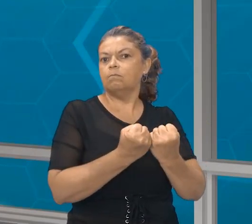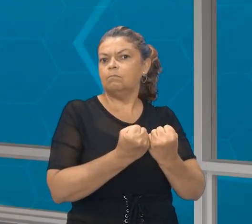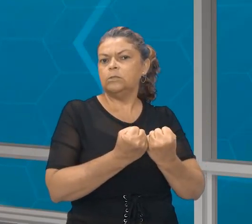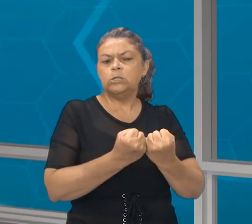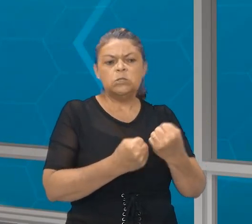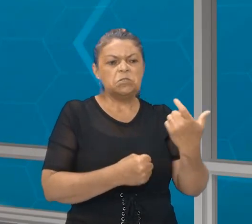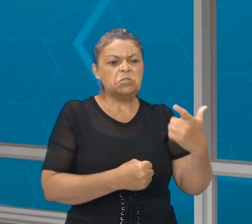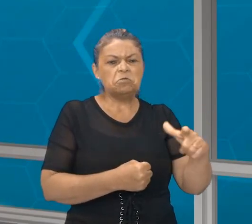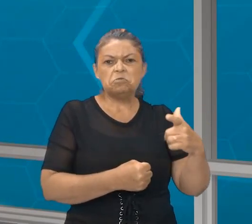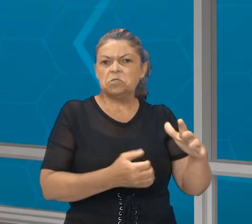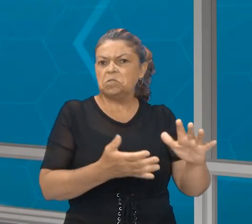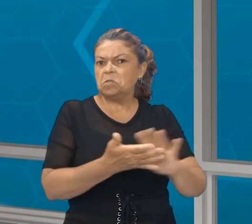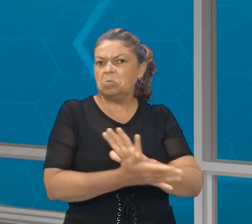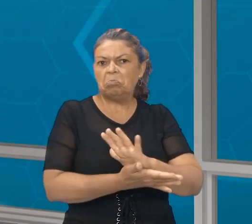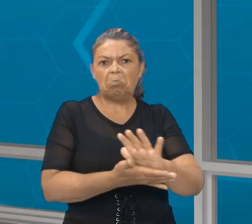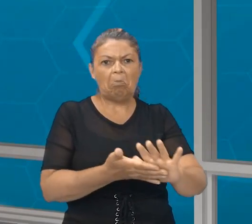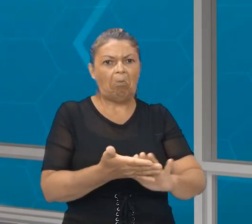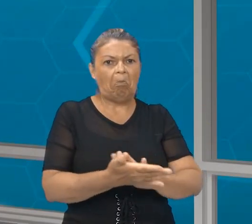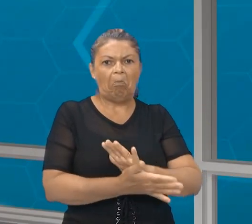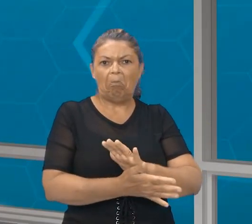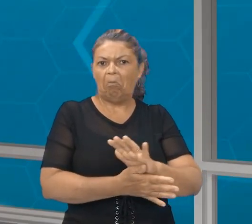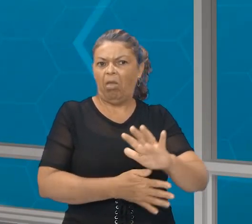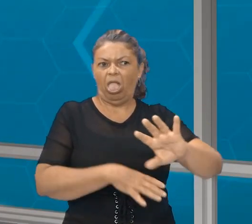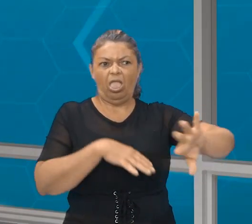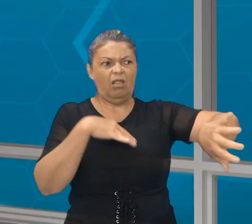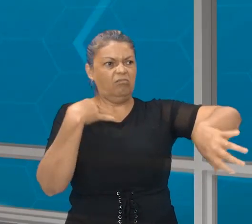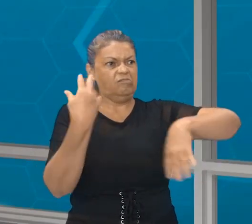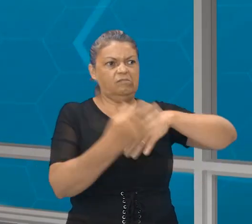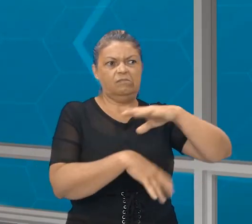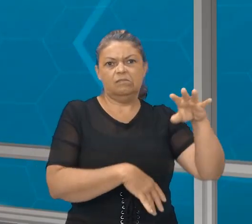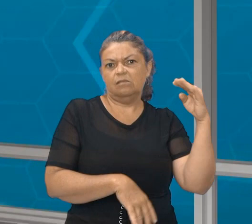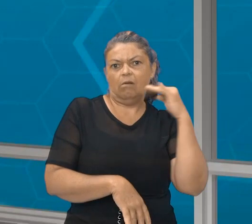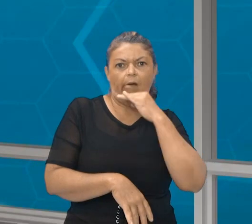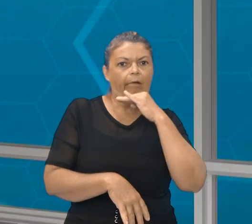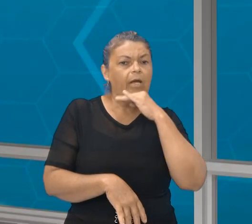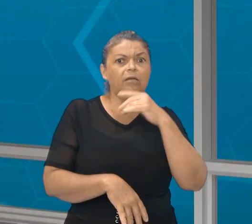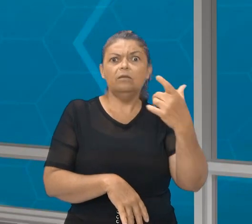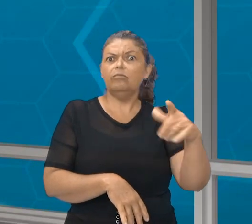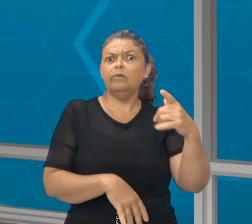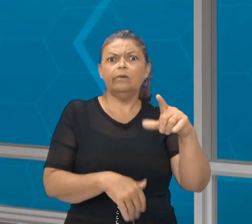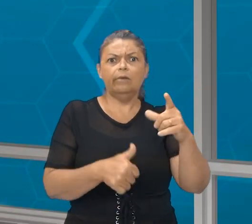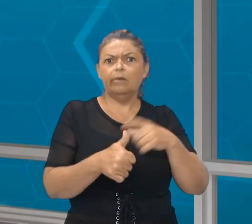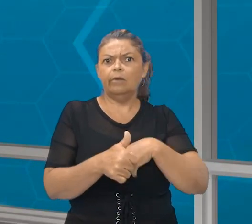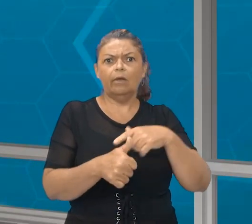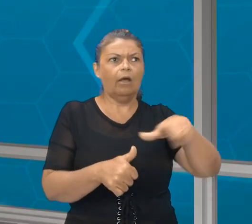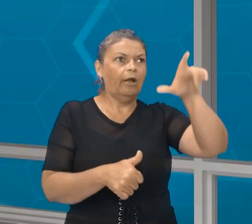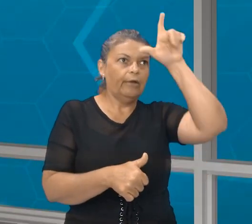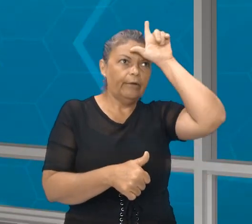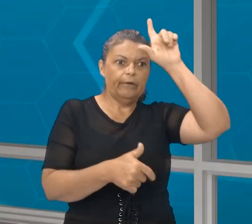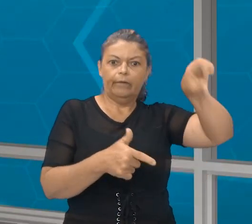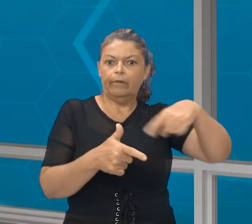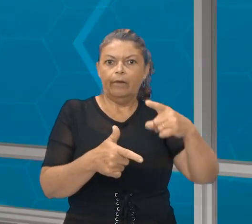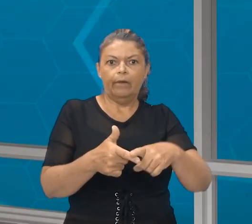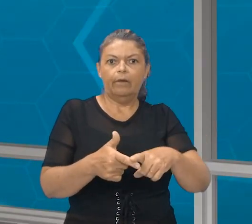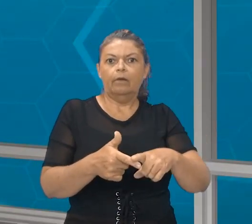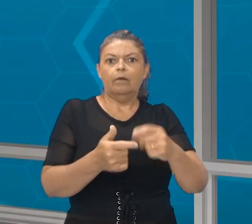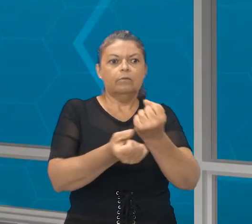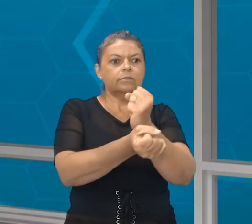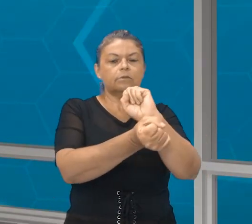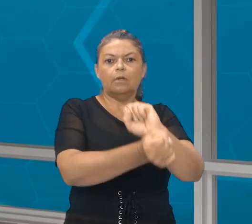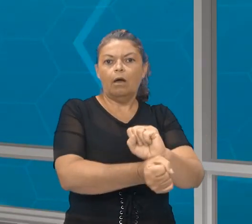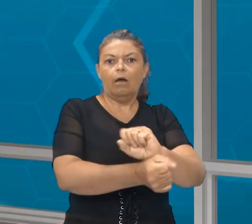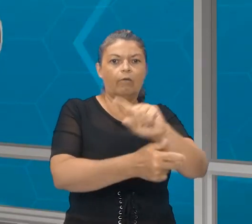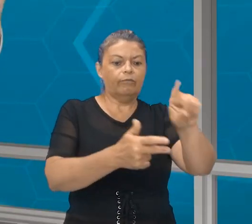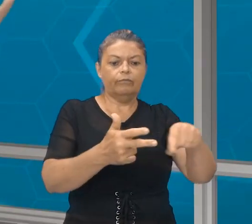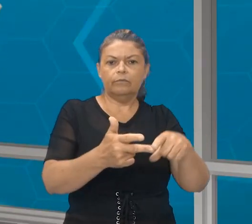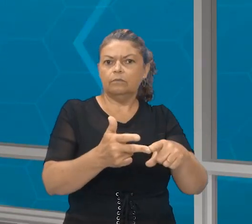tinham a organização social dos romanos, que tinham ali os senhores, os nobres, os escravos, os servos. Eles